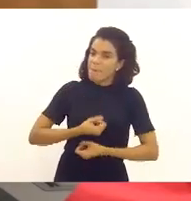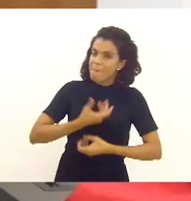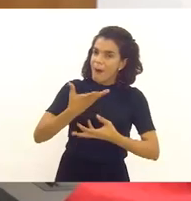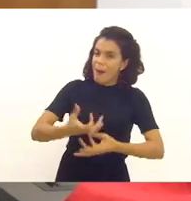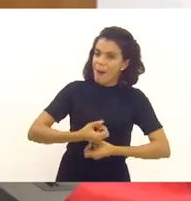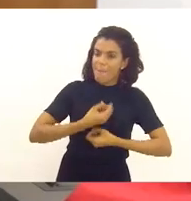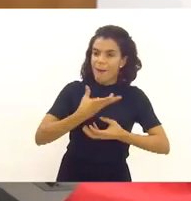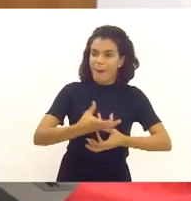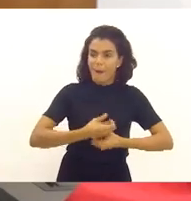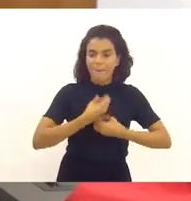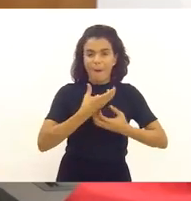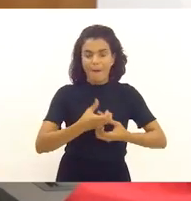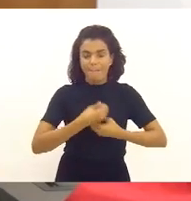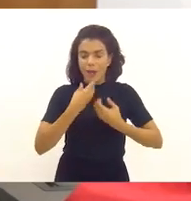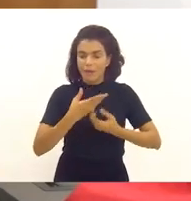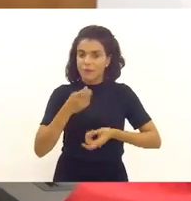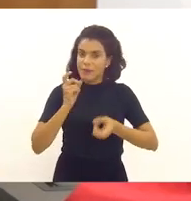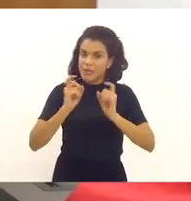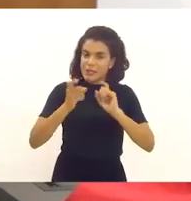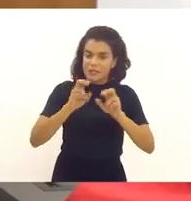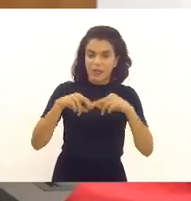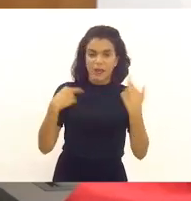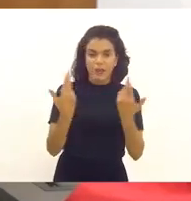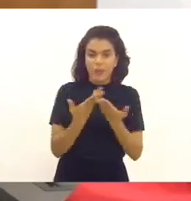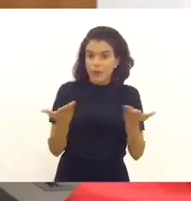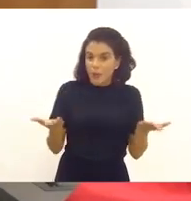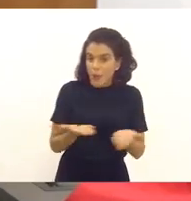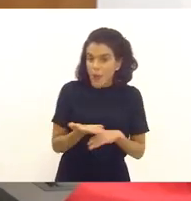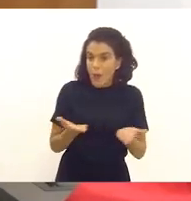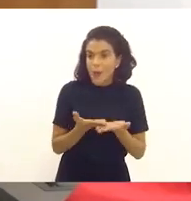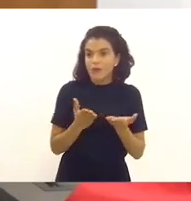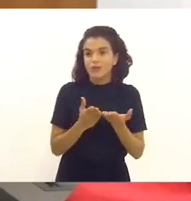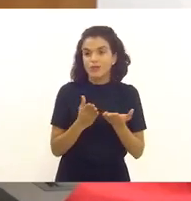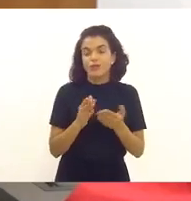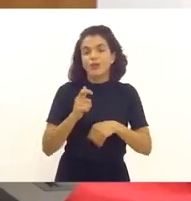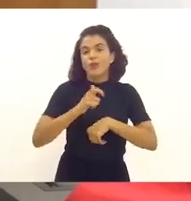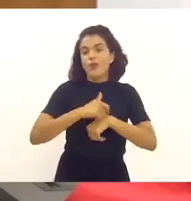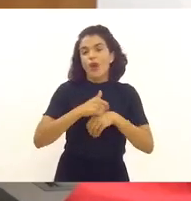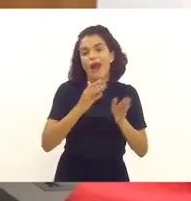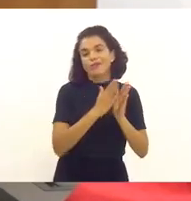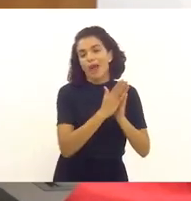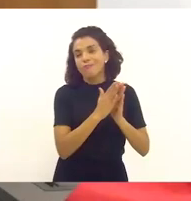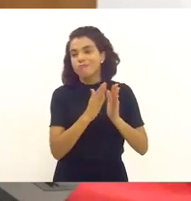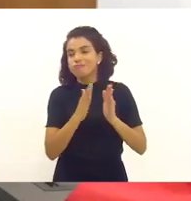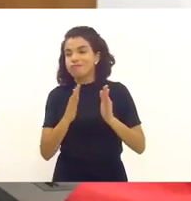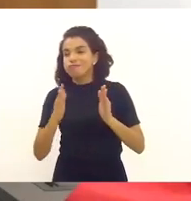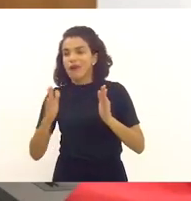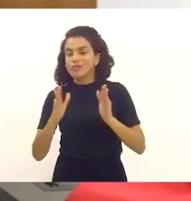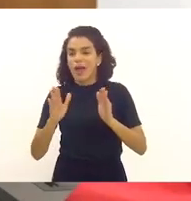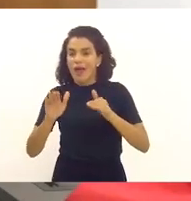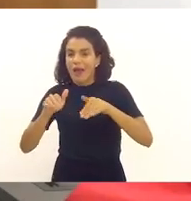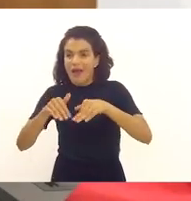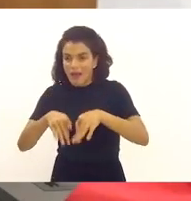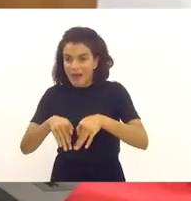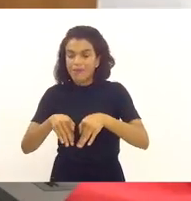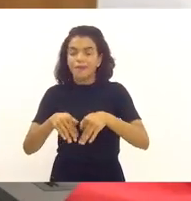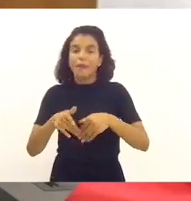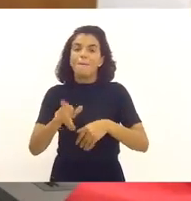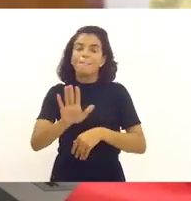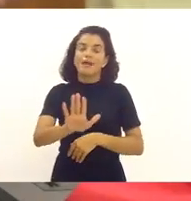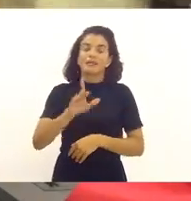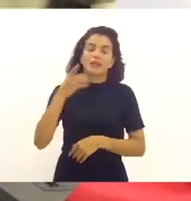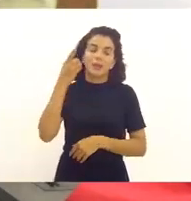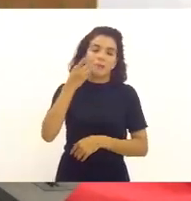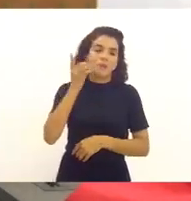aqui né nessa reunião de hoje apesar de já estar num horário avançado mas a deputada se coloca